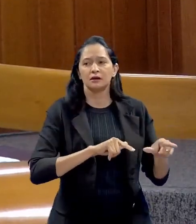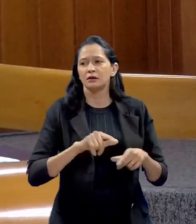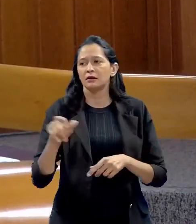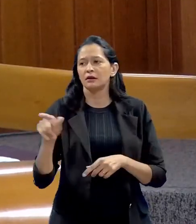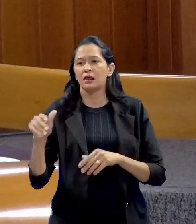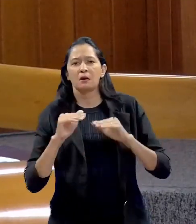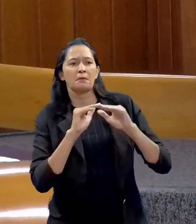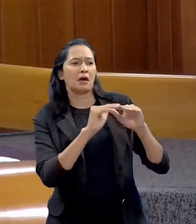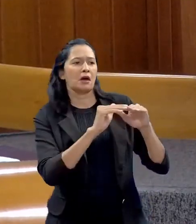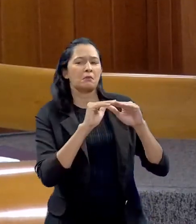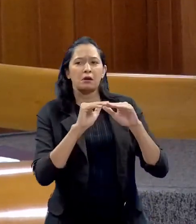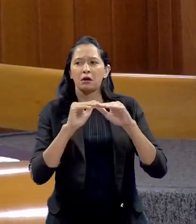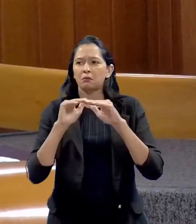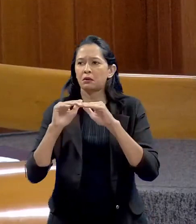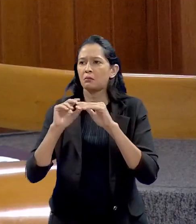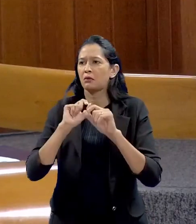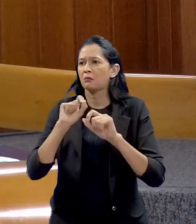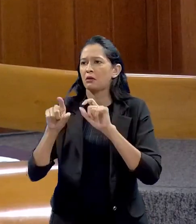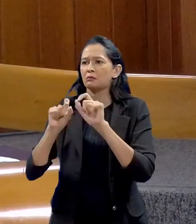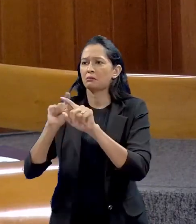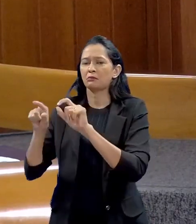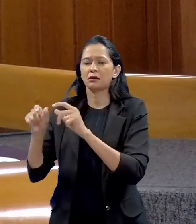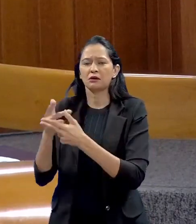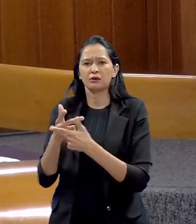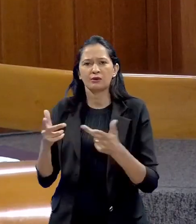falando coisas indevidas.